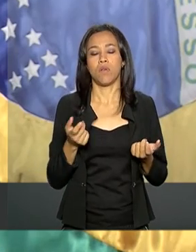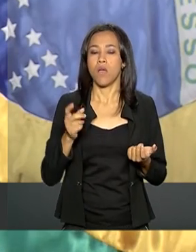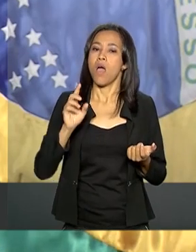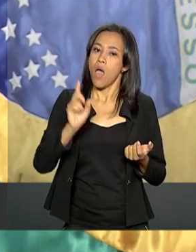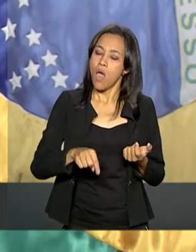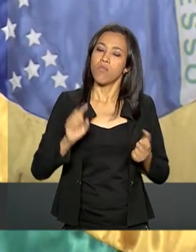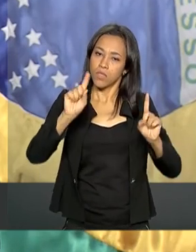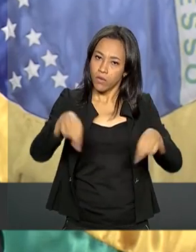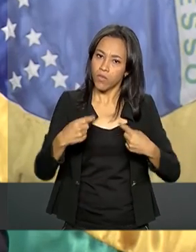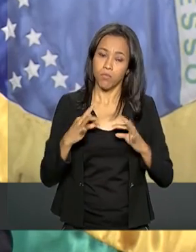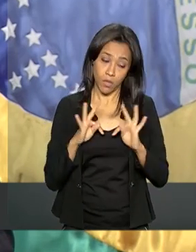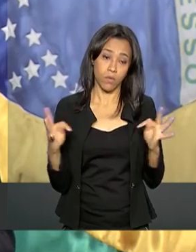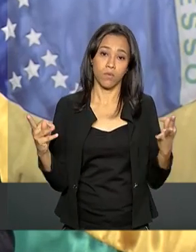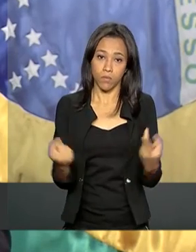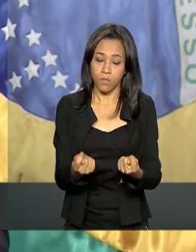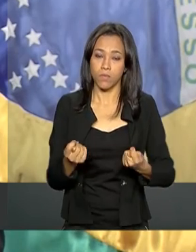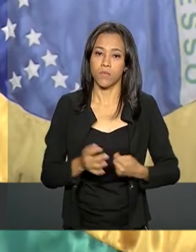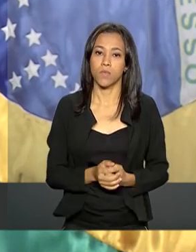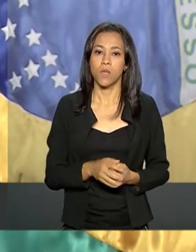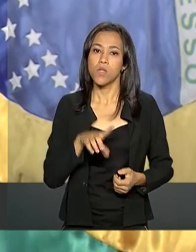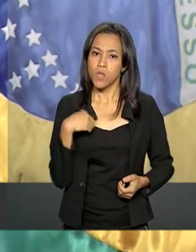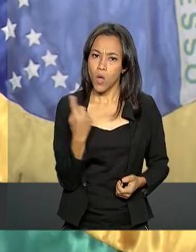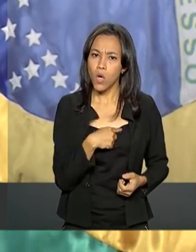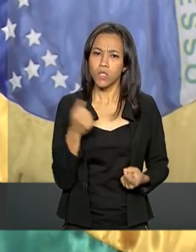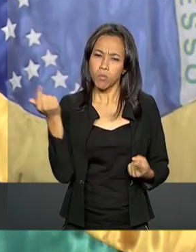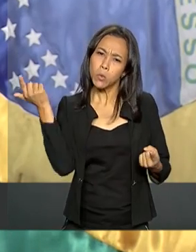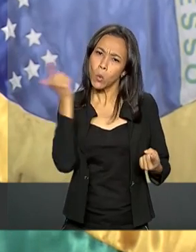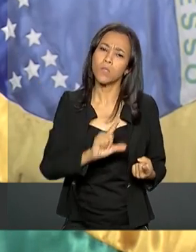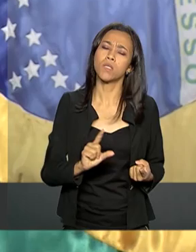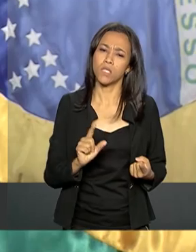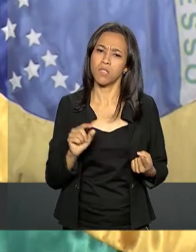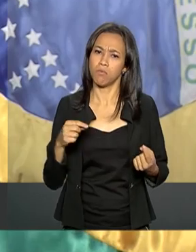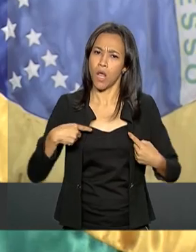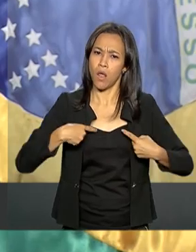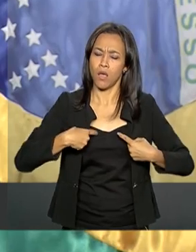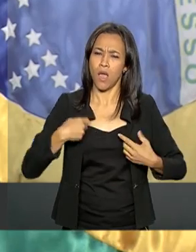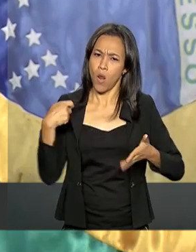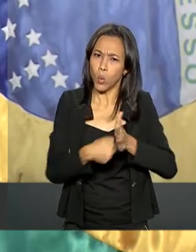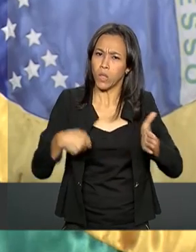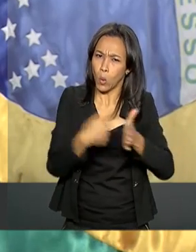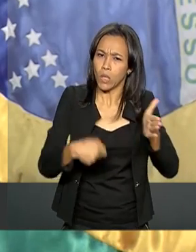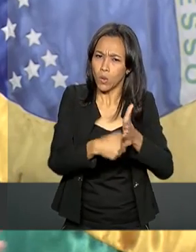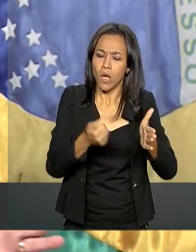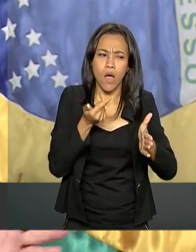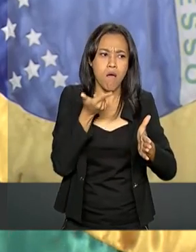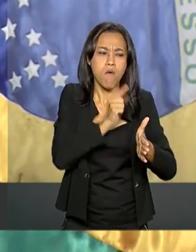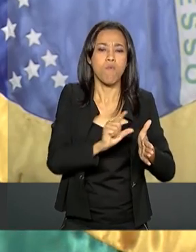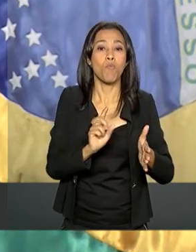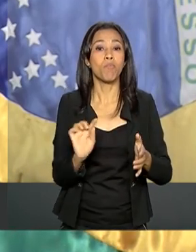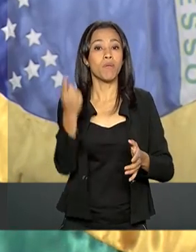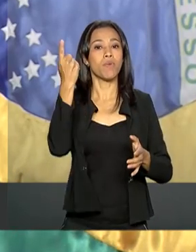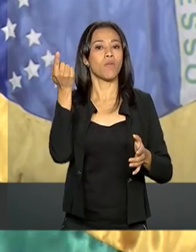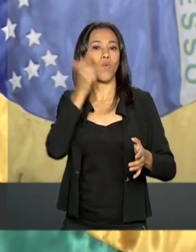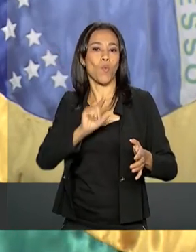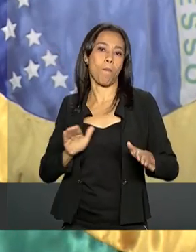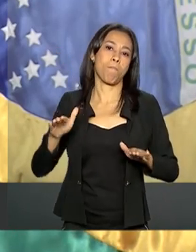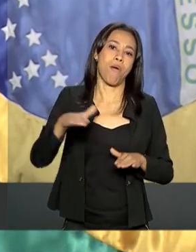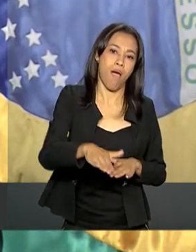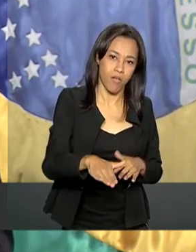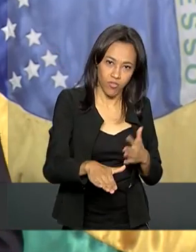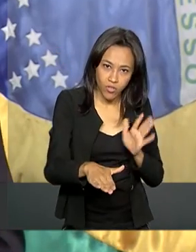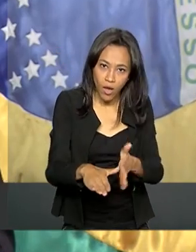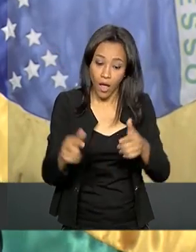para todos nós. Estamos vencendo essa batalha. O primeiro passo foi dado. Aqui,